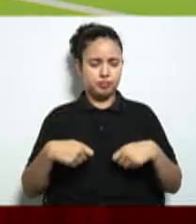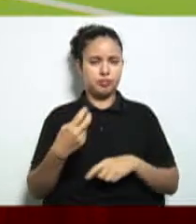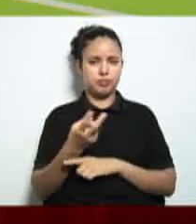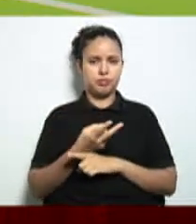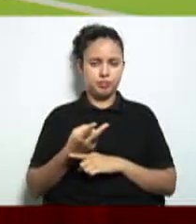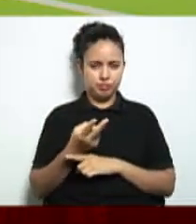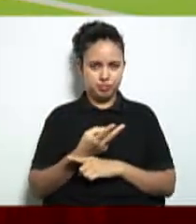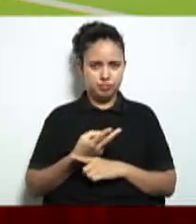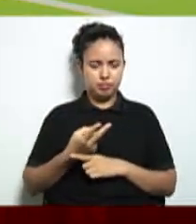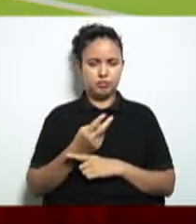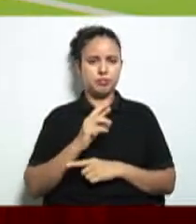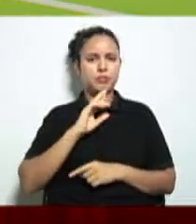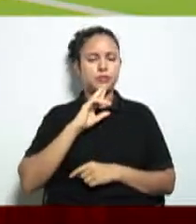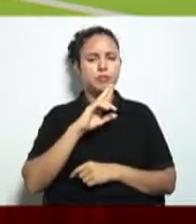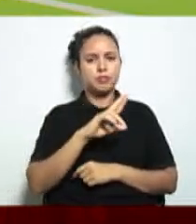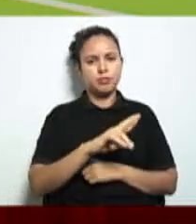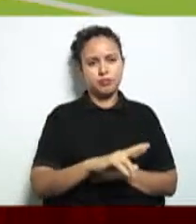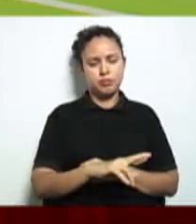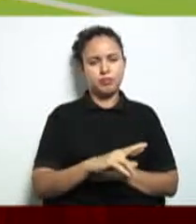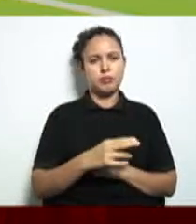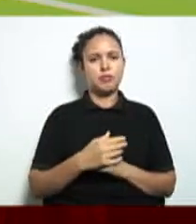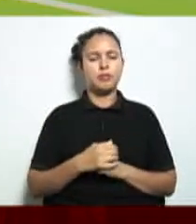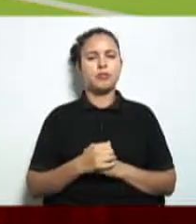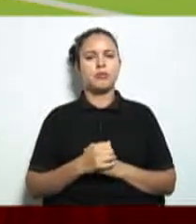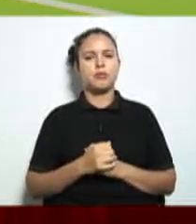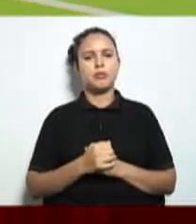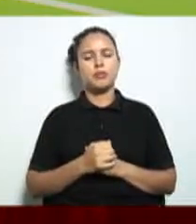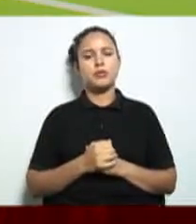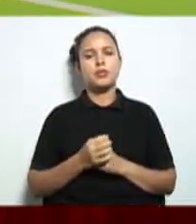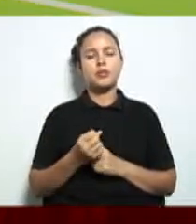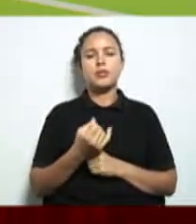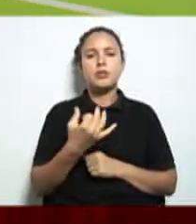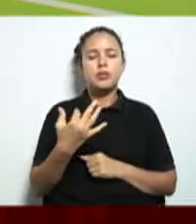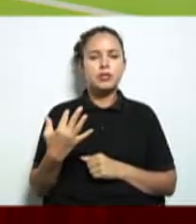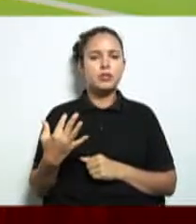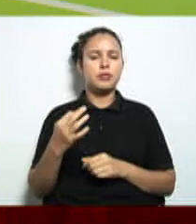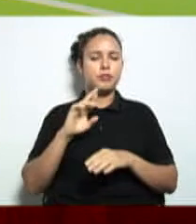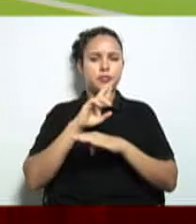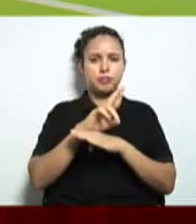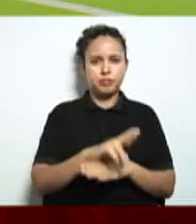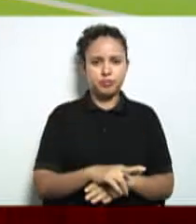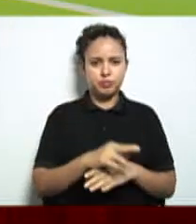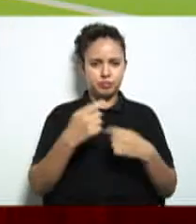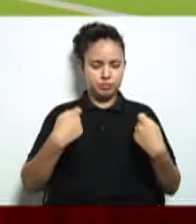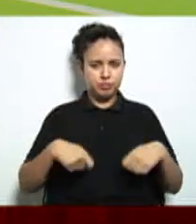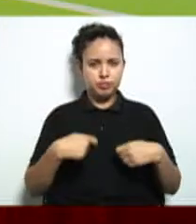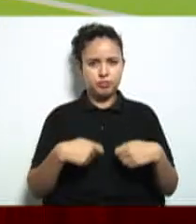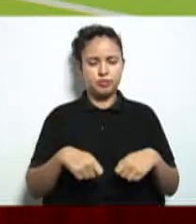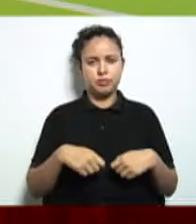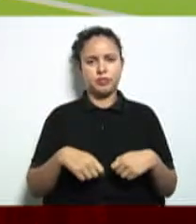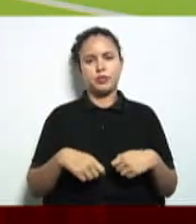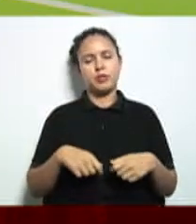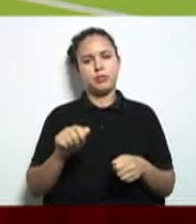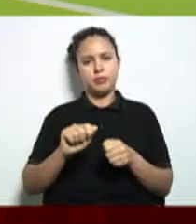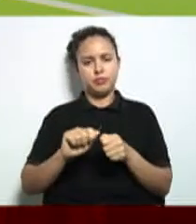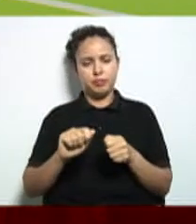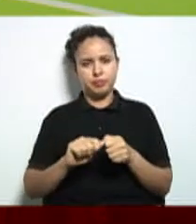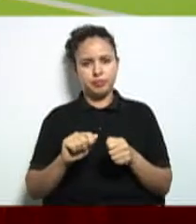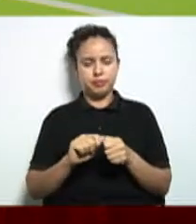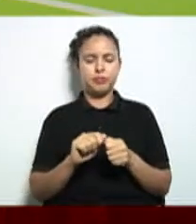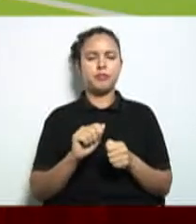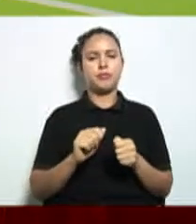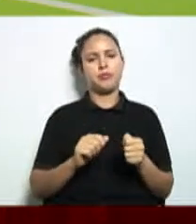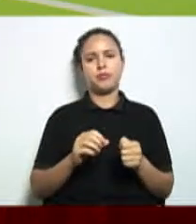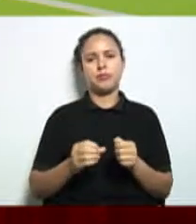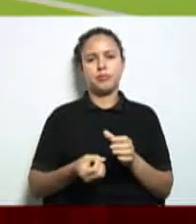respostas, né? Se é viável uma cooperativa, quais os recursos que eu preciso. Vou precisar, por exemplo, para fazer uma cooperativa de